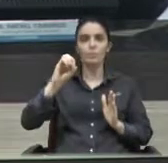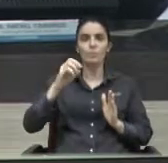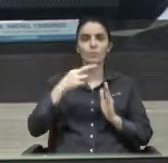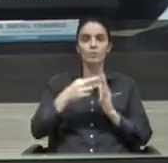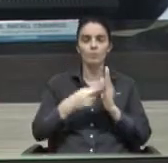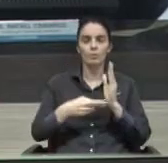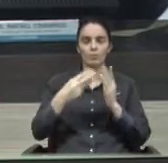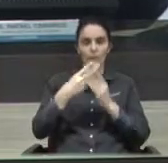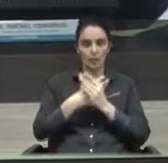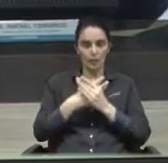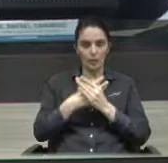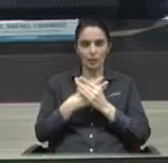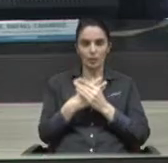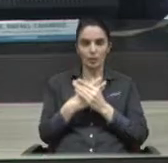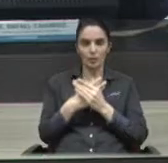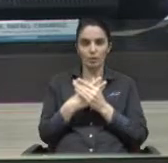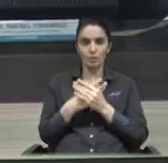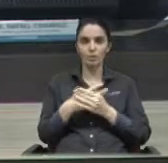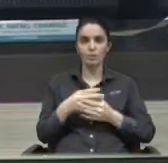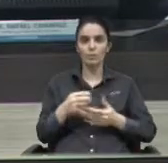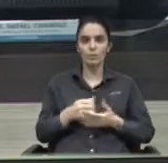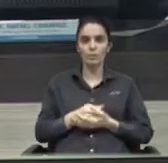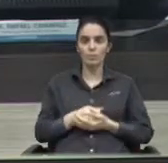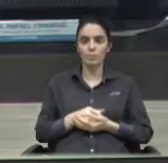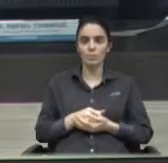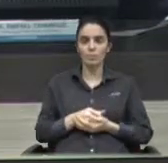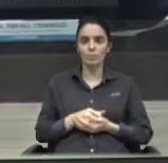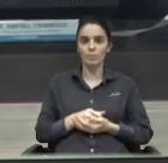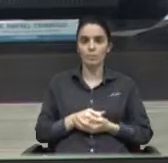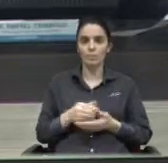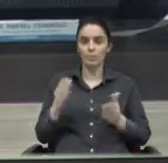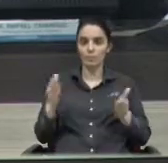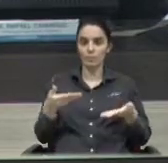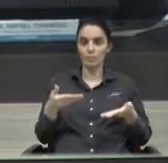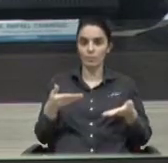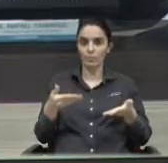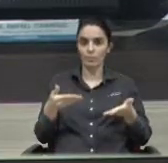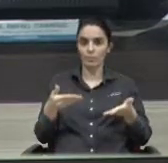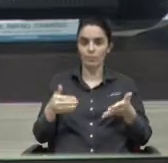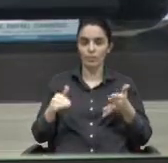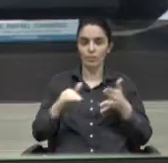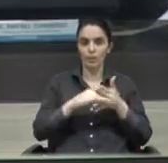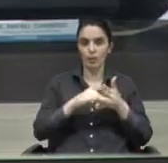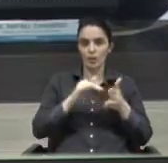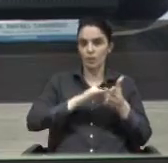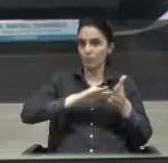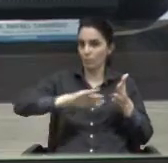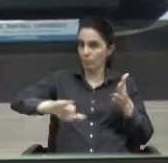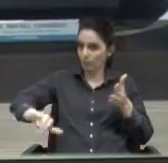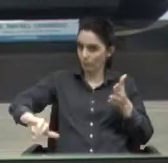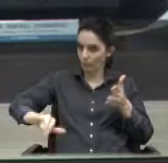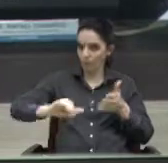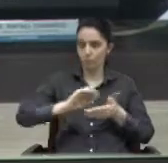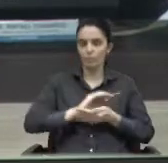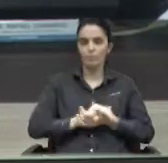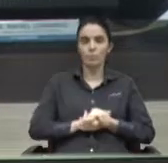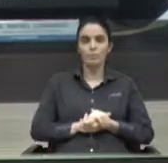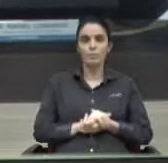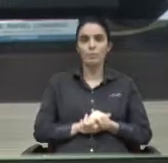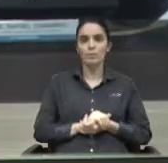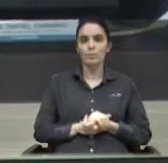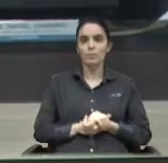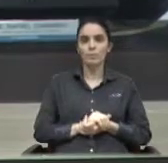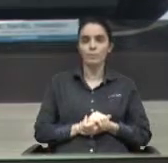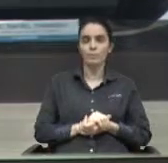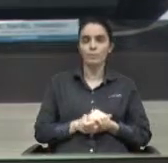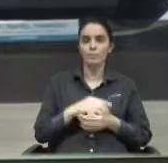Regimento Interno da Câmara Municipal de Limeira, que seja imediatamente encerrado o intervalo regimental, do que